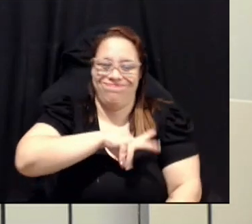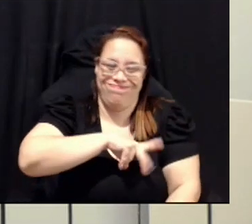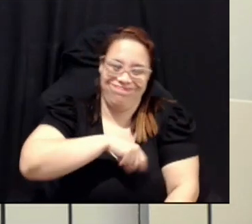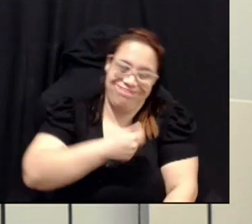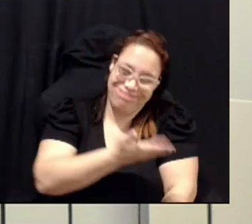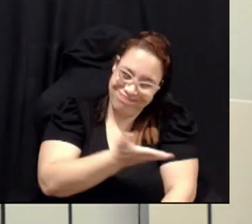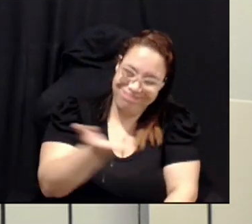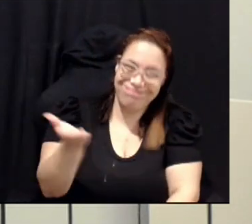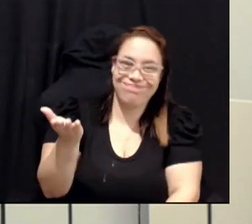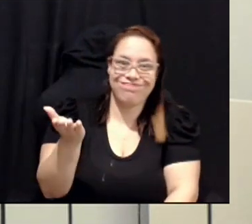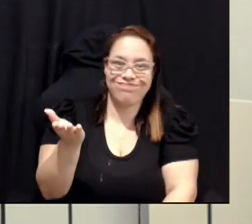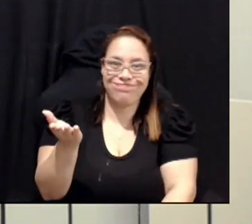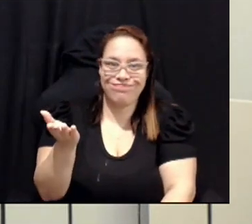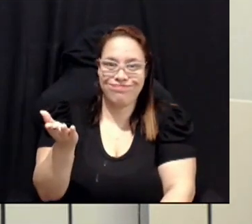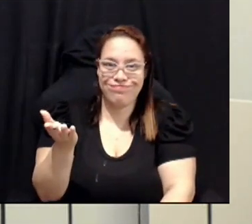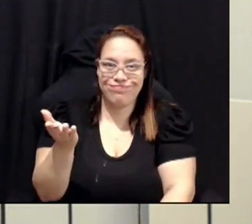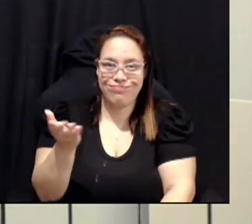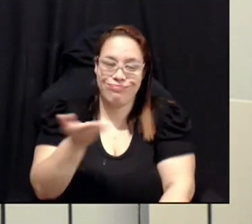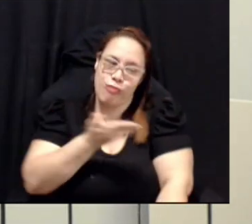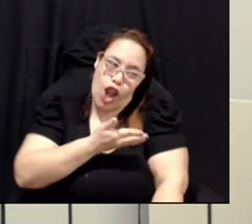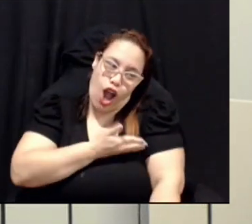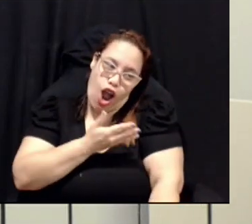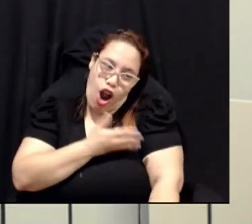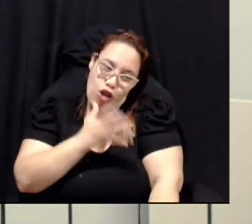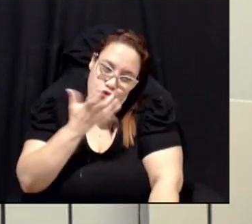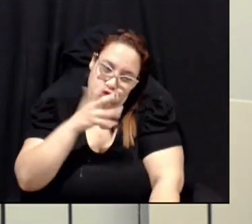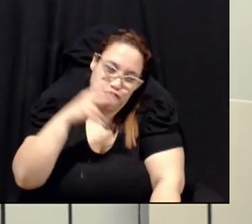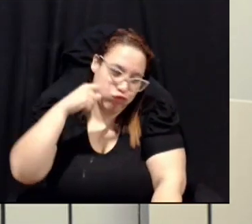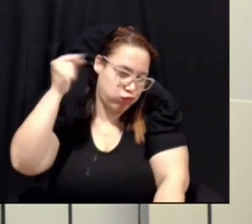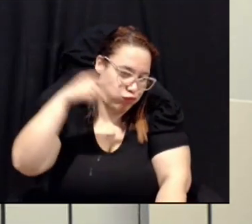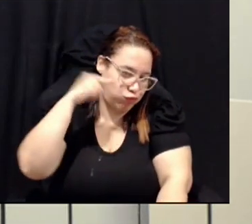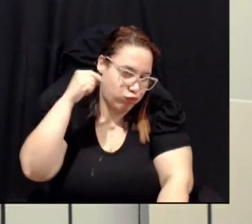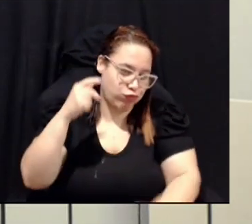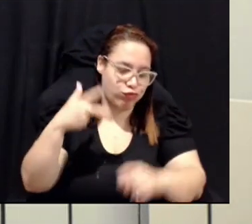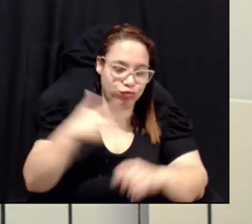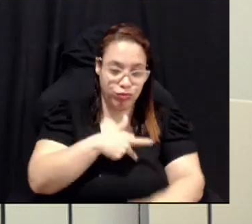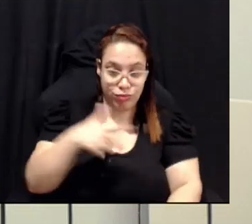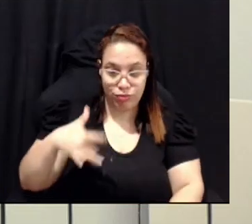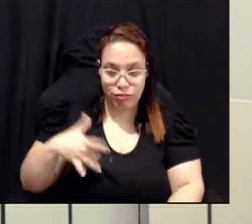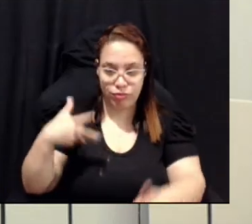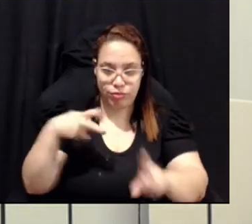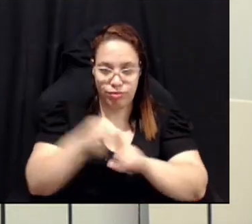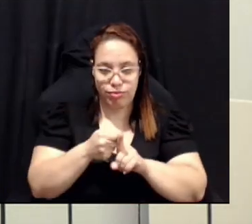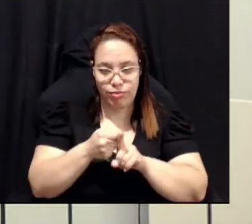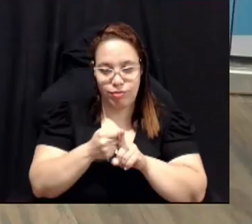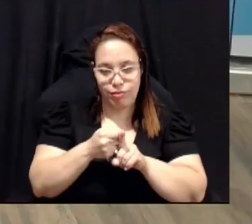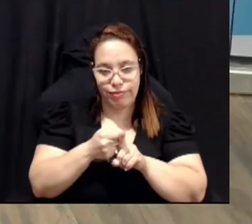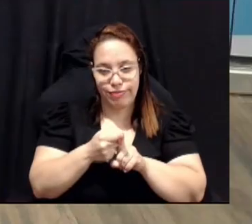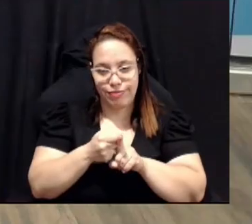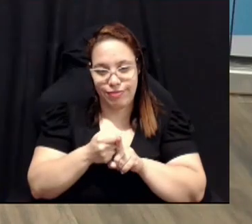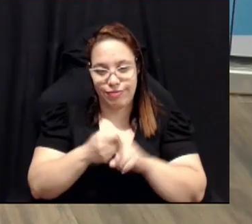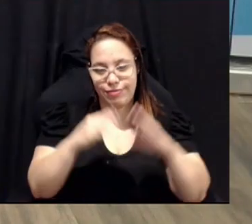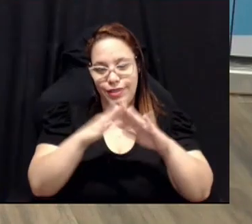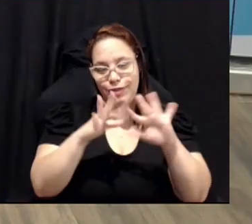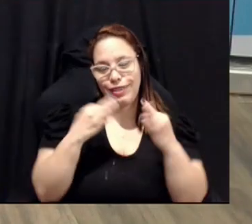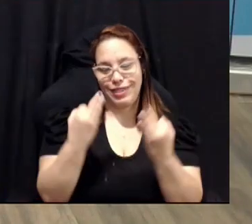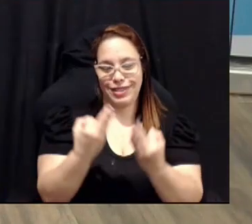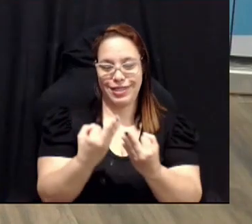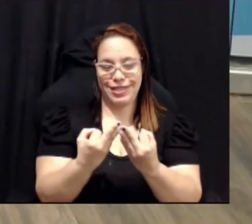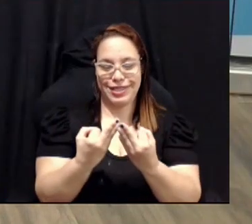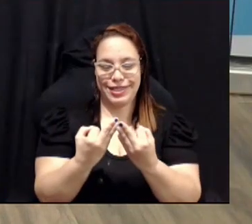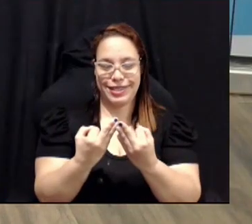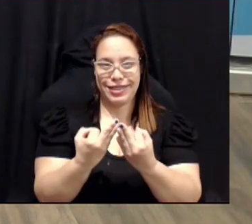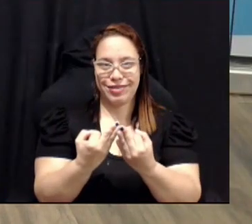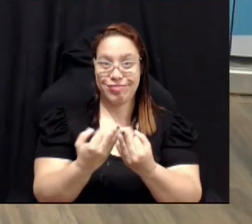nossos amigos estão saudáveis, vacinados e prontos para ganhar uma família. A partir